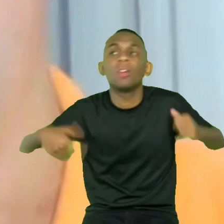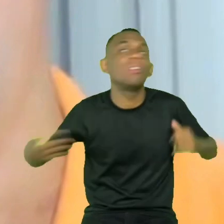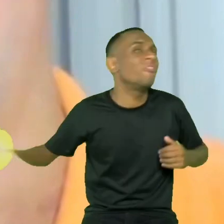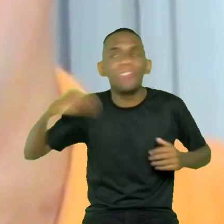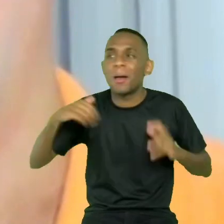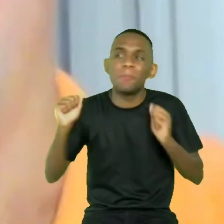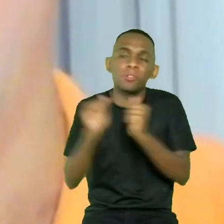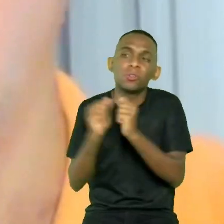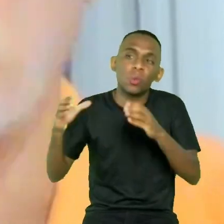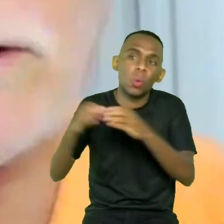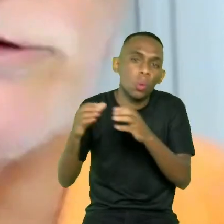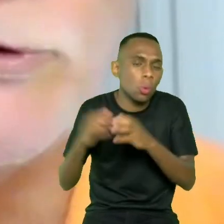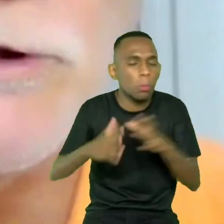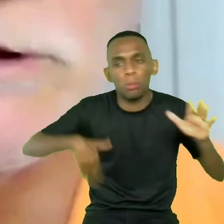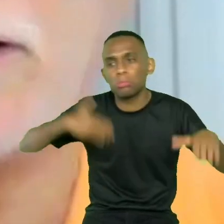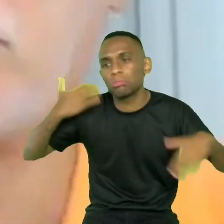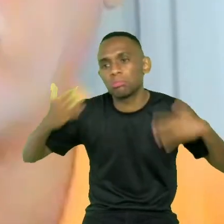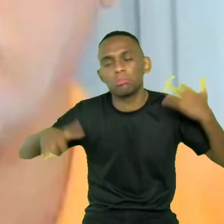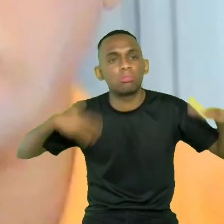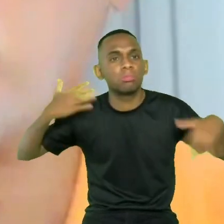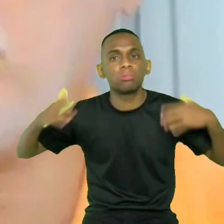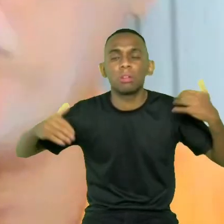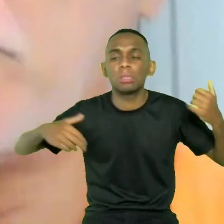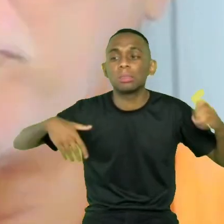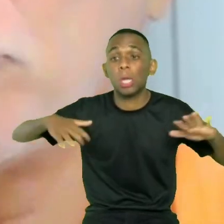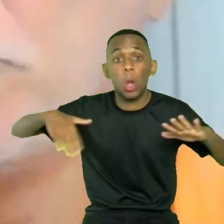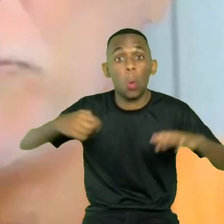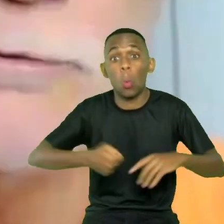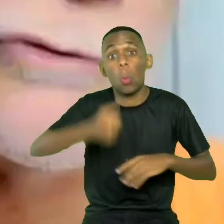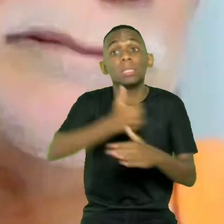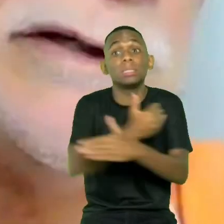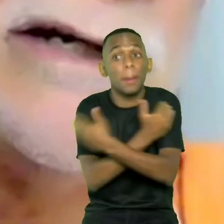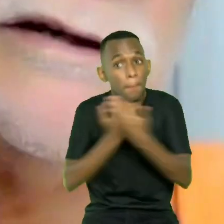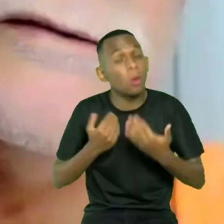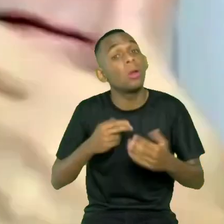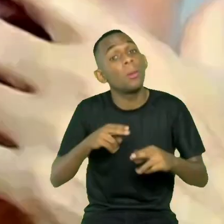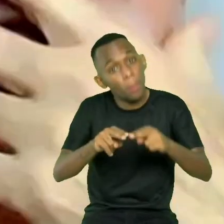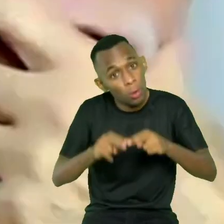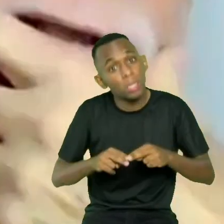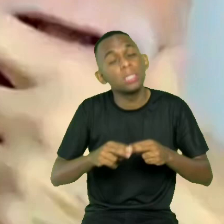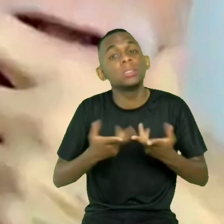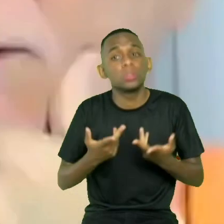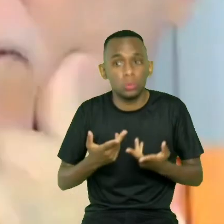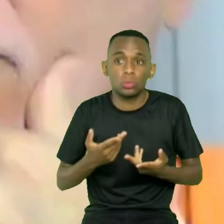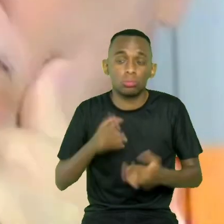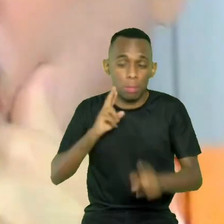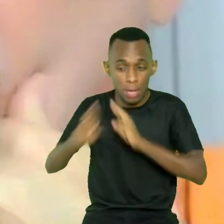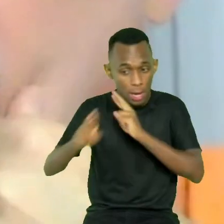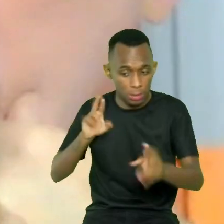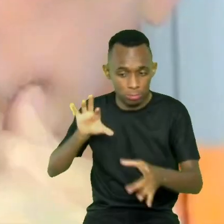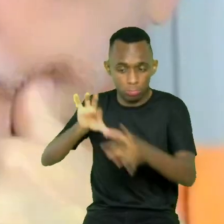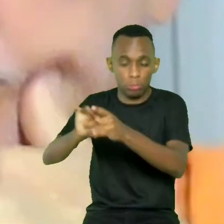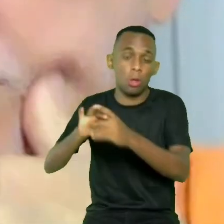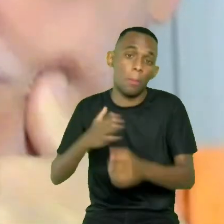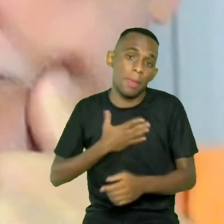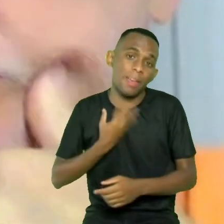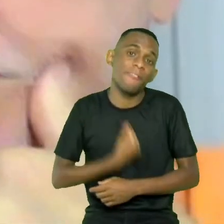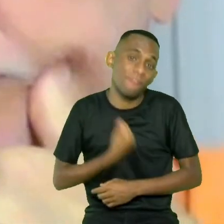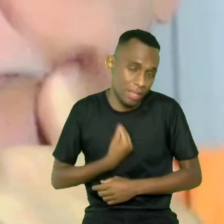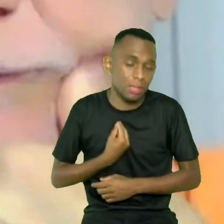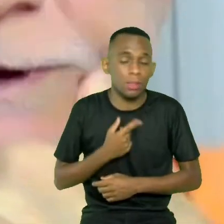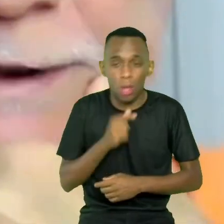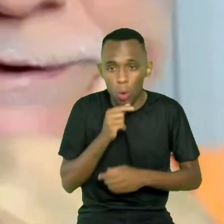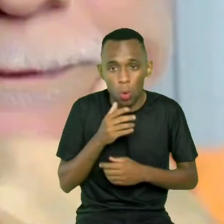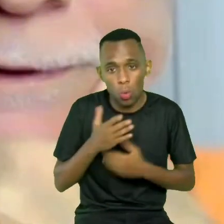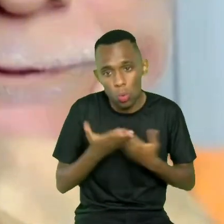né? Aí quase morri lá. Então, esse rio tem muito a ver comigo, com a minha vida, e eu me senti tocado